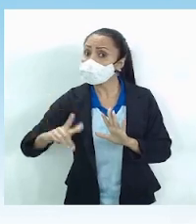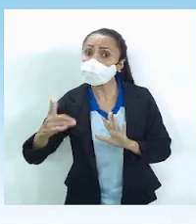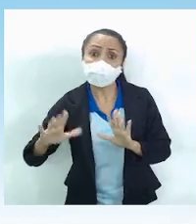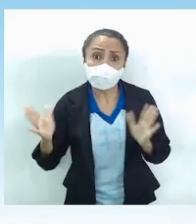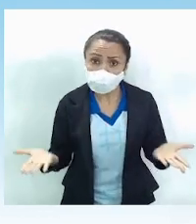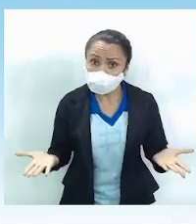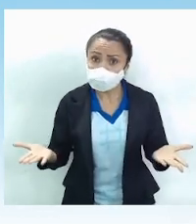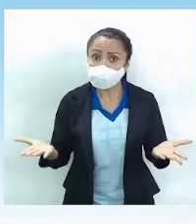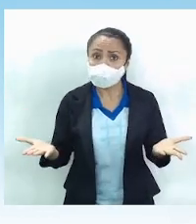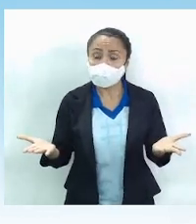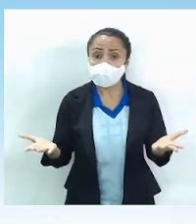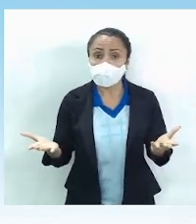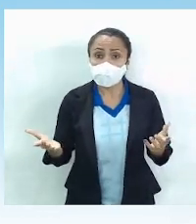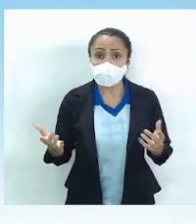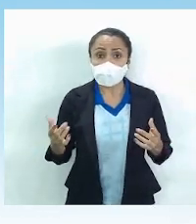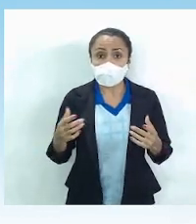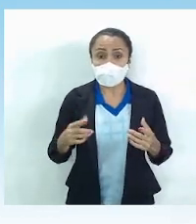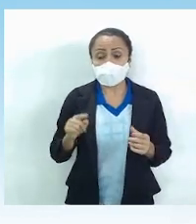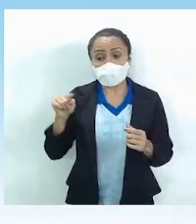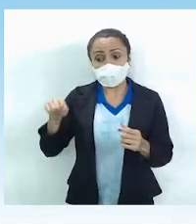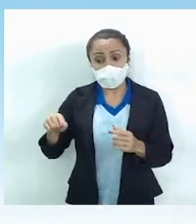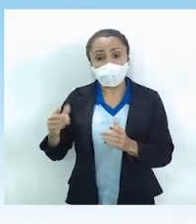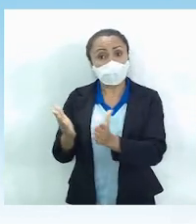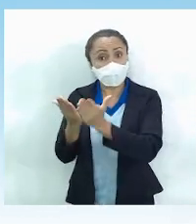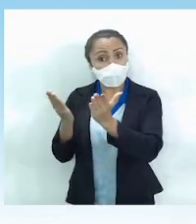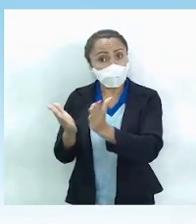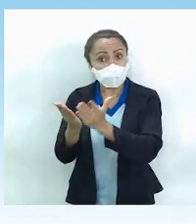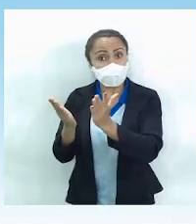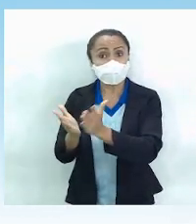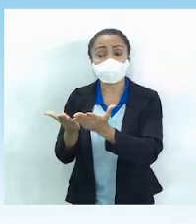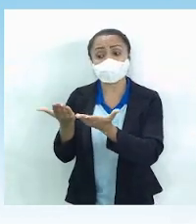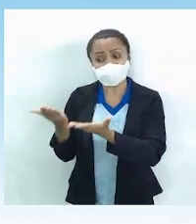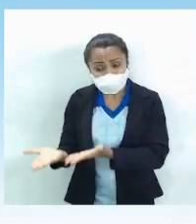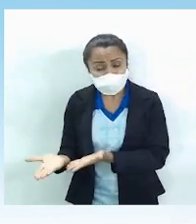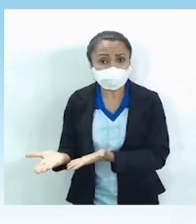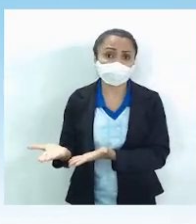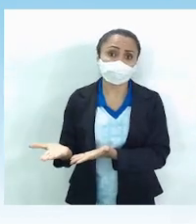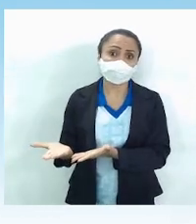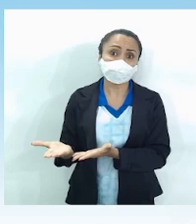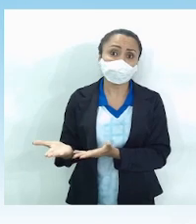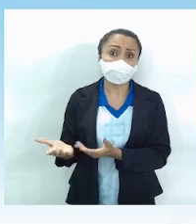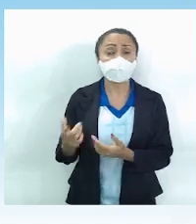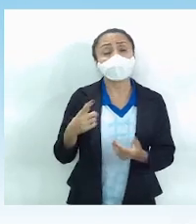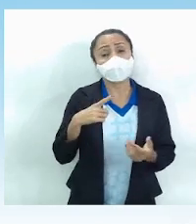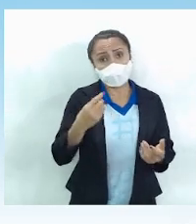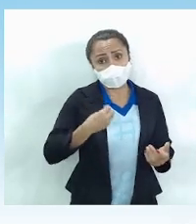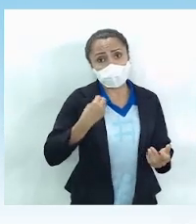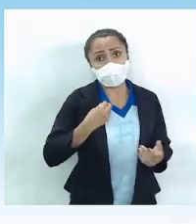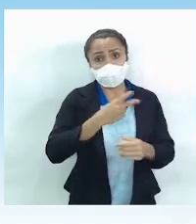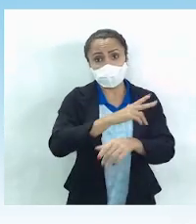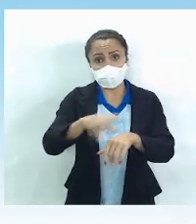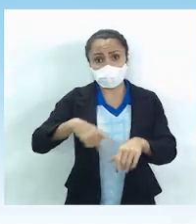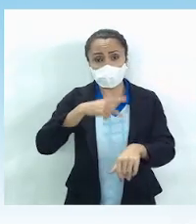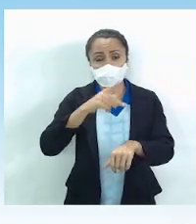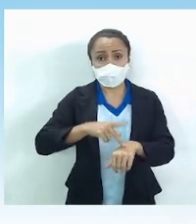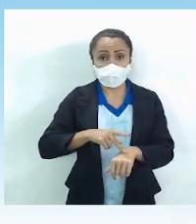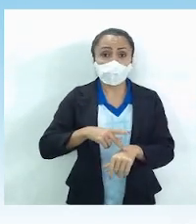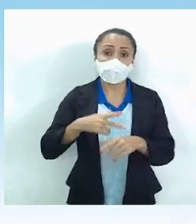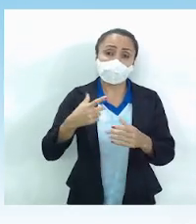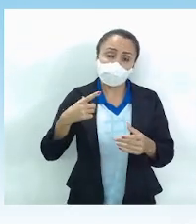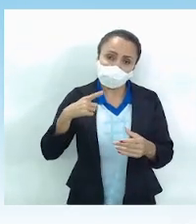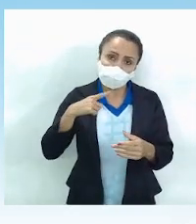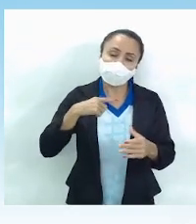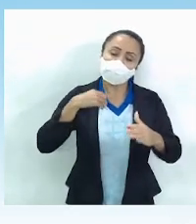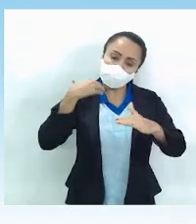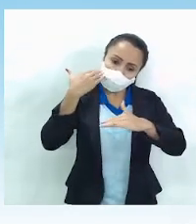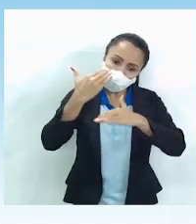né? Uma pobreza endêmica muito presente nesses países. Então, existem países que são em